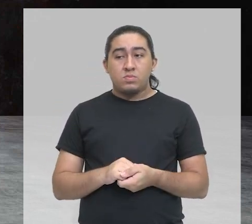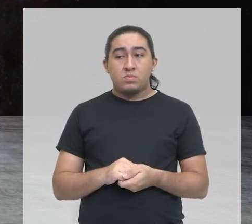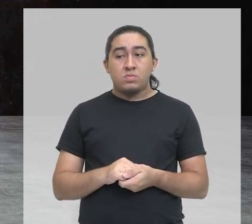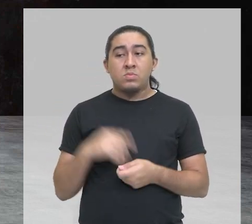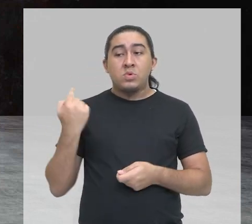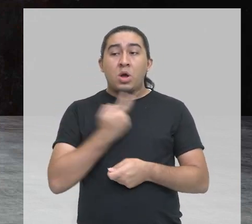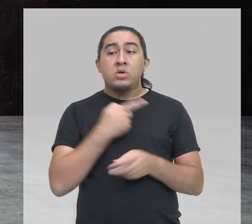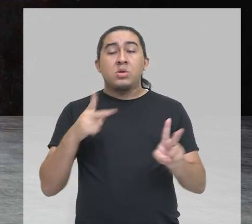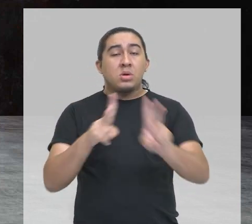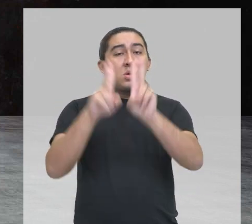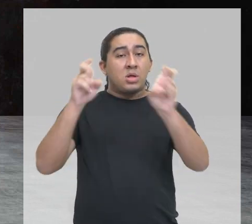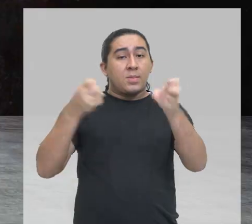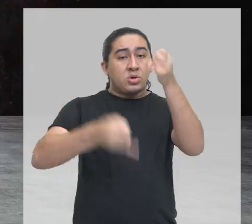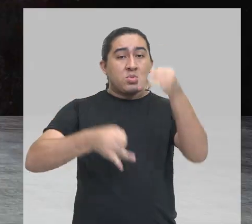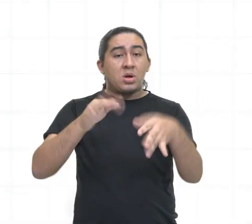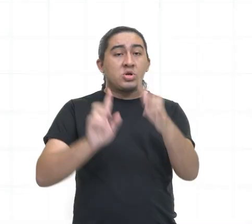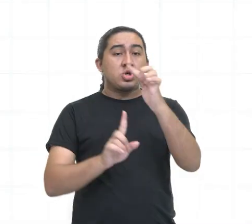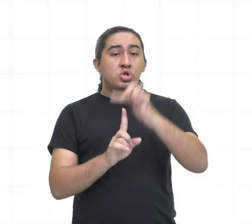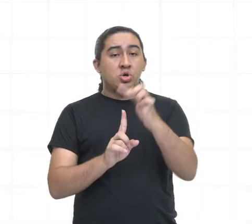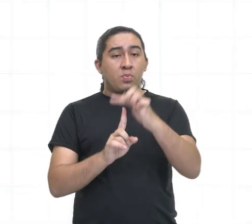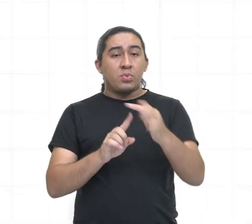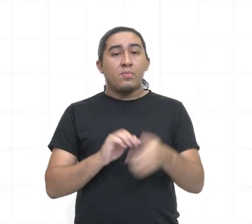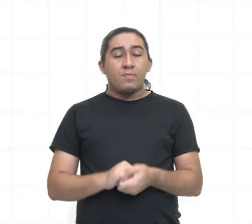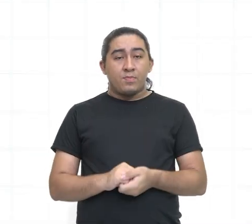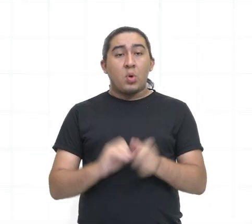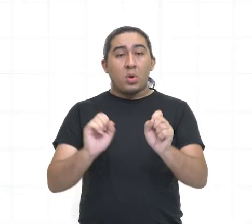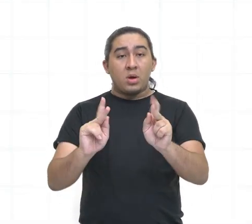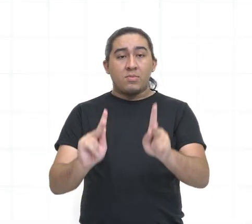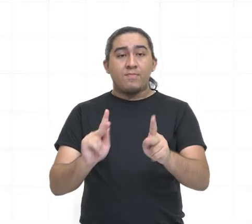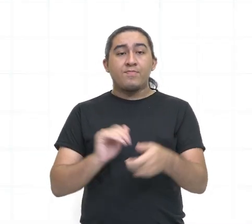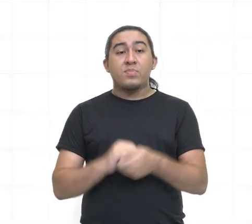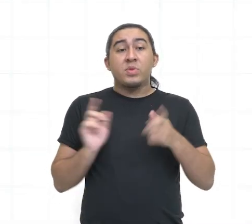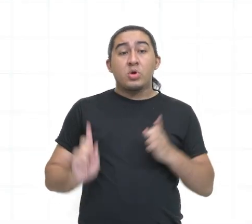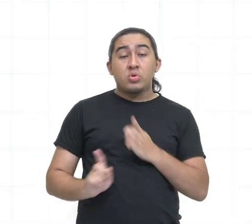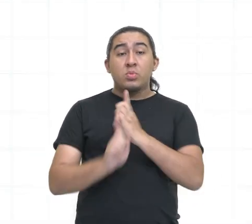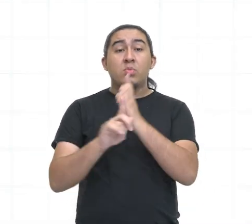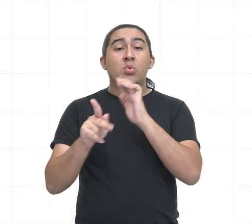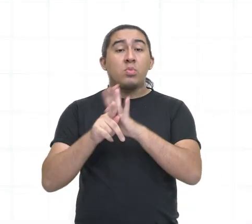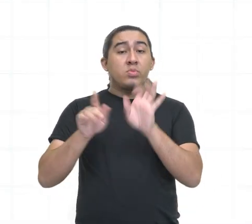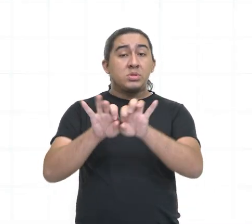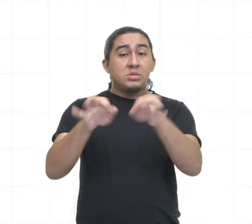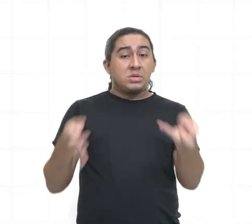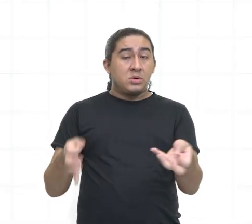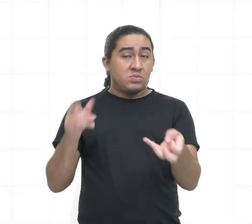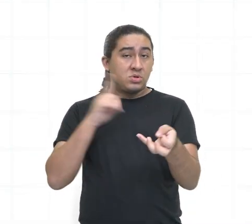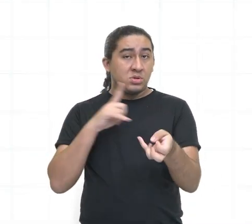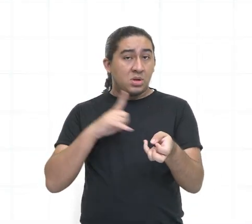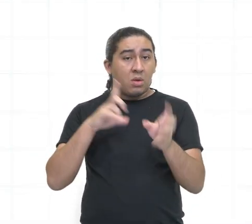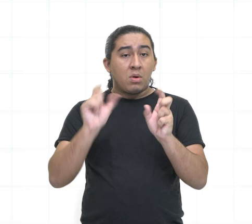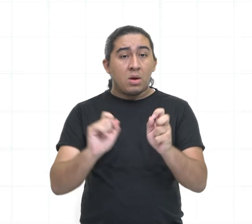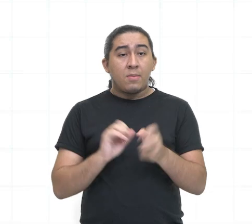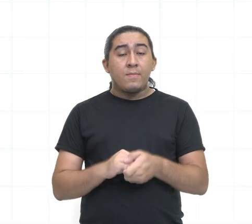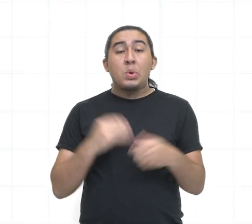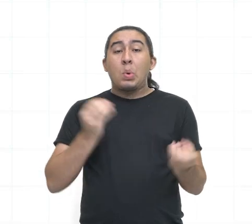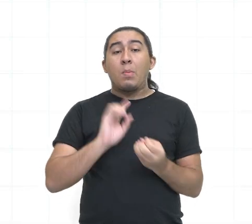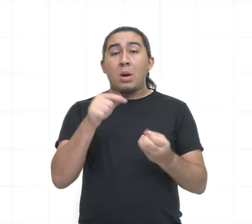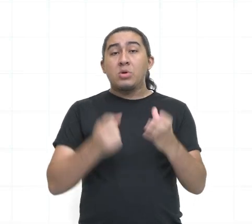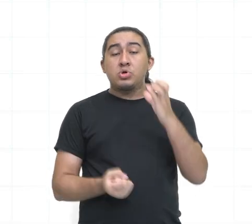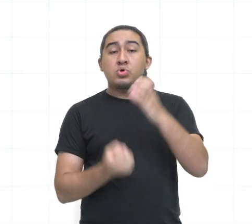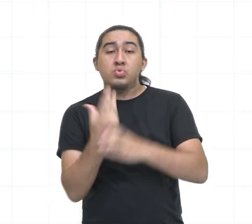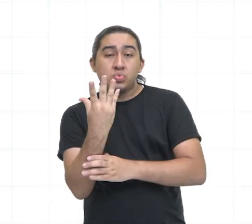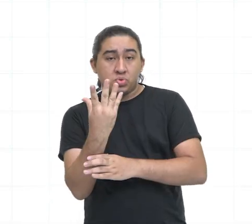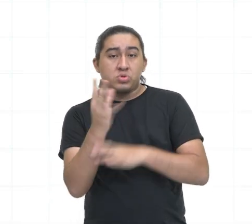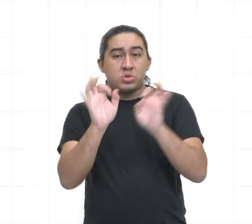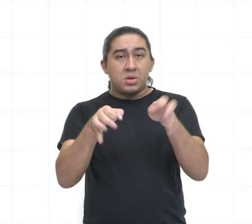adiante agora sobre os tipos de estrelas, tudo bem? Descobrimos aqui de forma simplificada, de forma resumida, como que elas